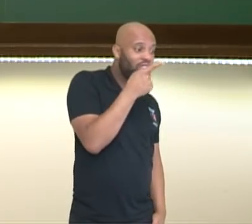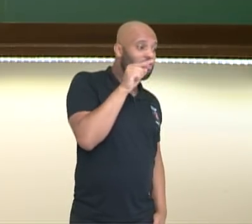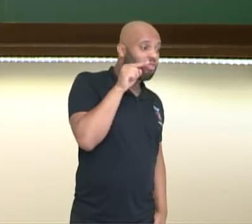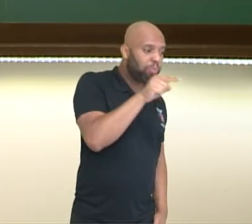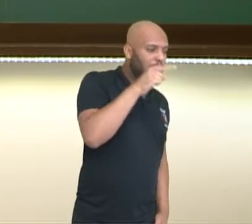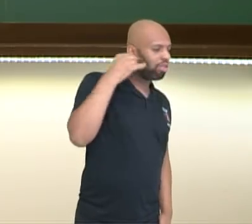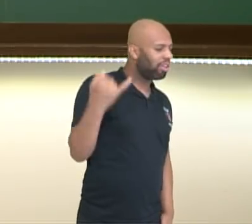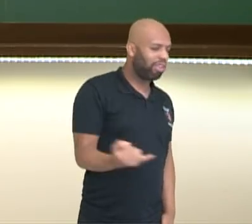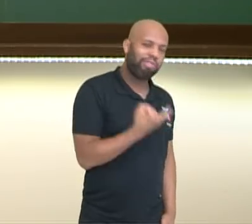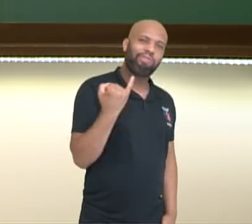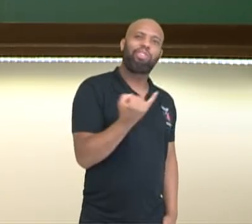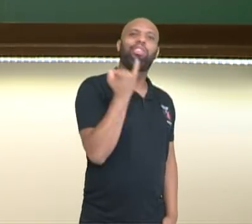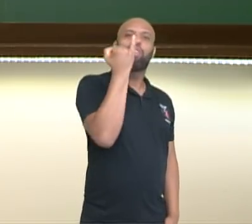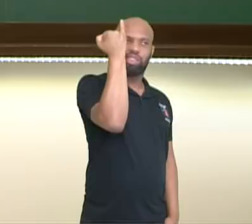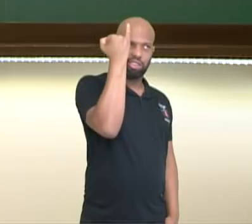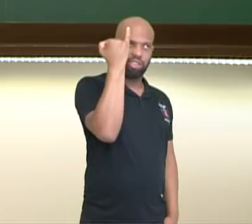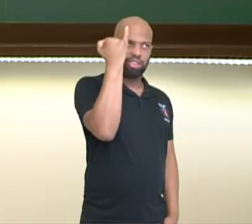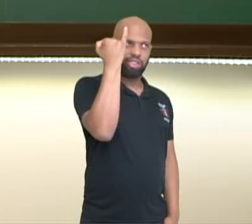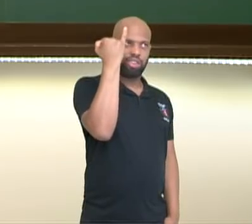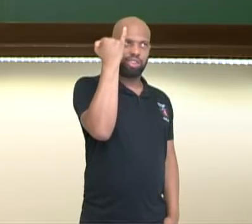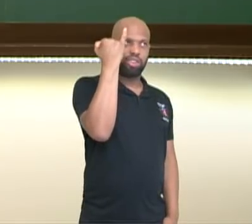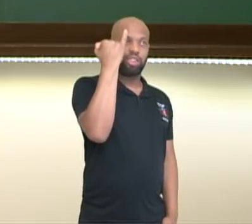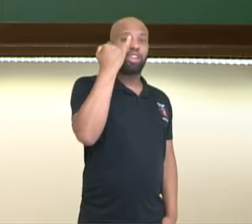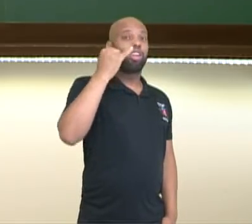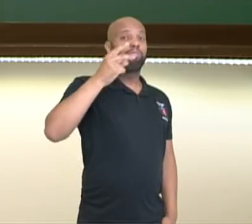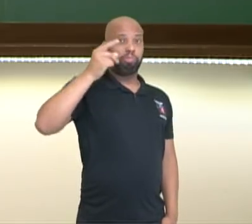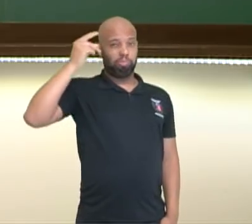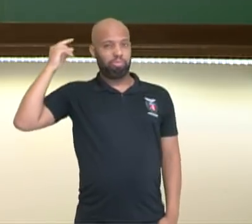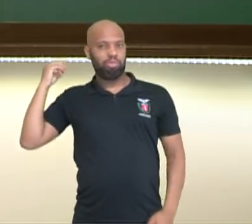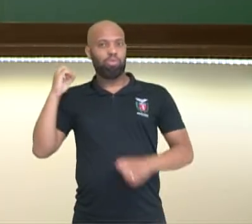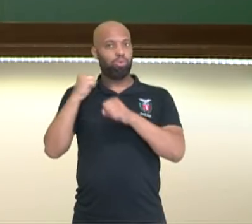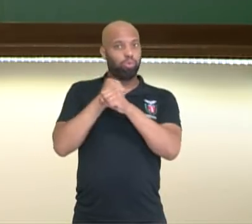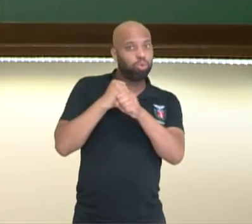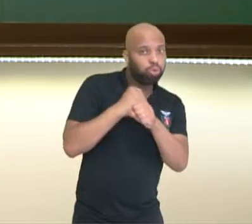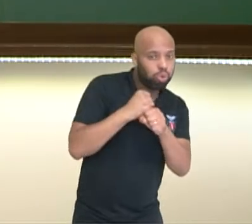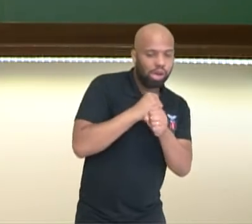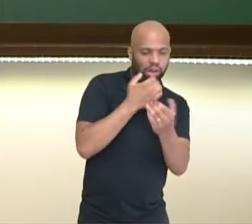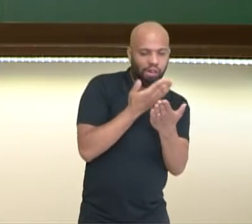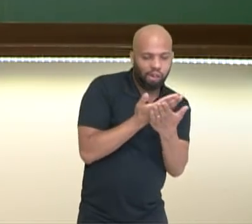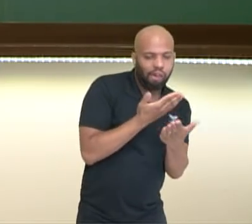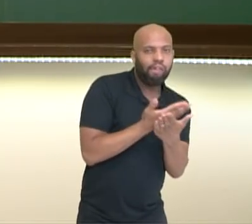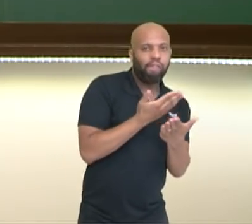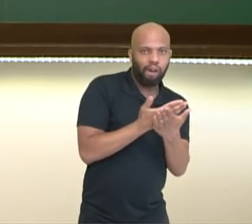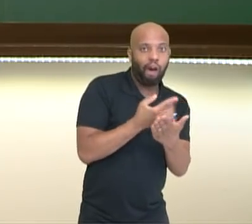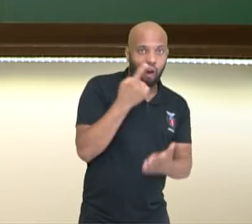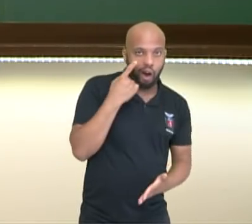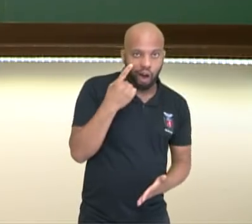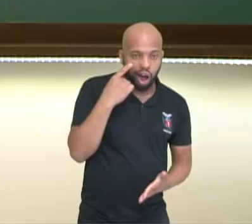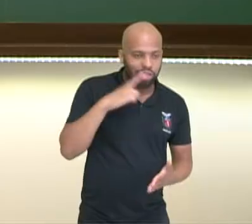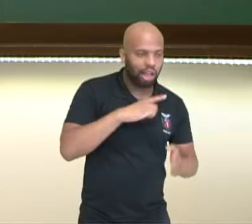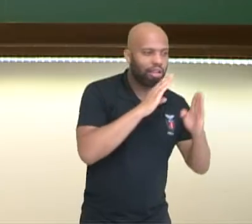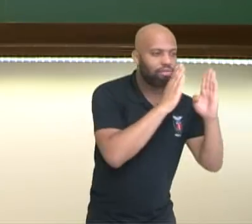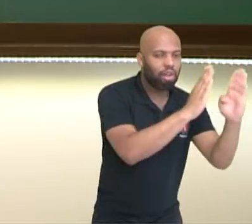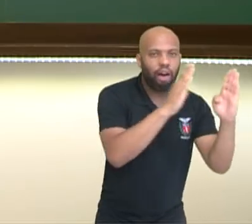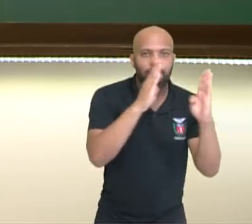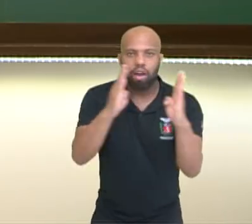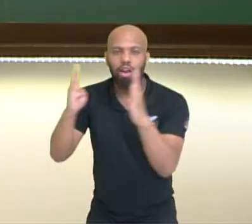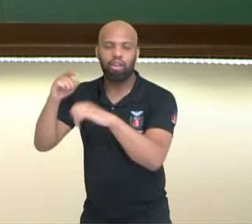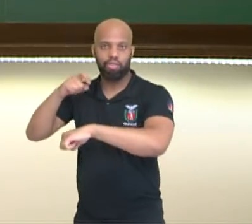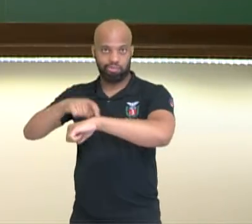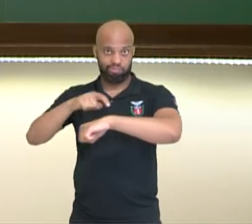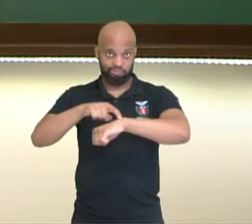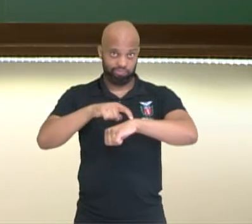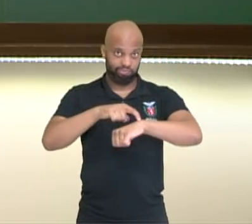ponto era importante. Já faz alguns anos que eu estudo. Percebeu a passagem do tempo? Você vai